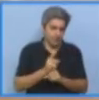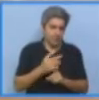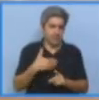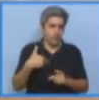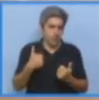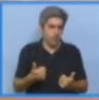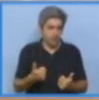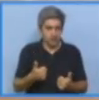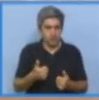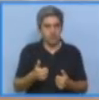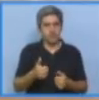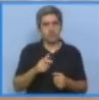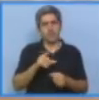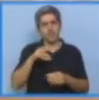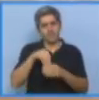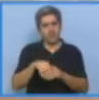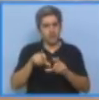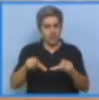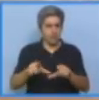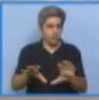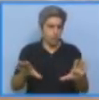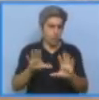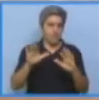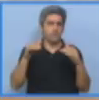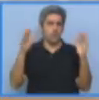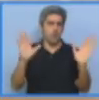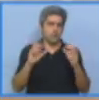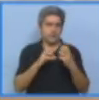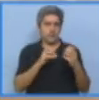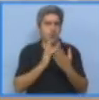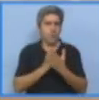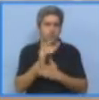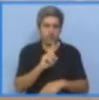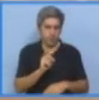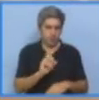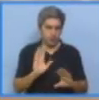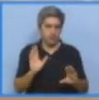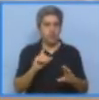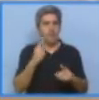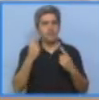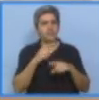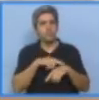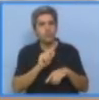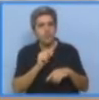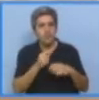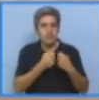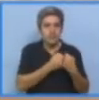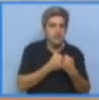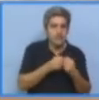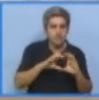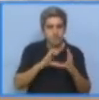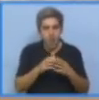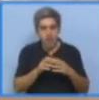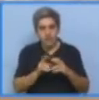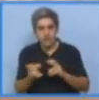Que fica no campo e não passa daí, não é? E naqueles momentos mais quentes de uma disputa de um